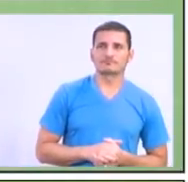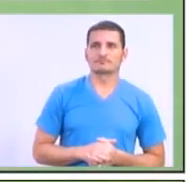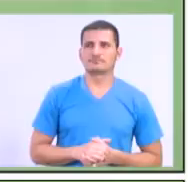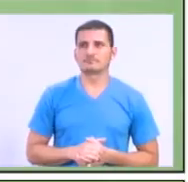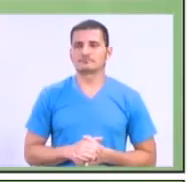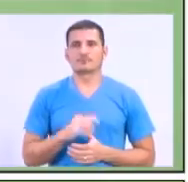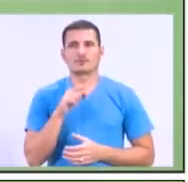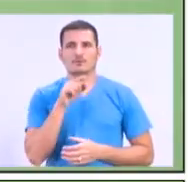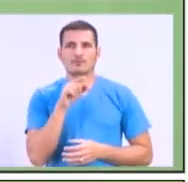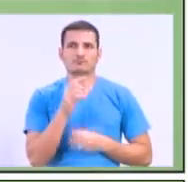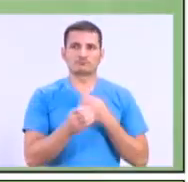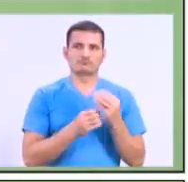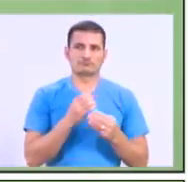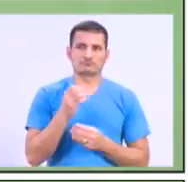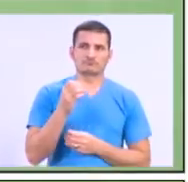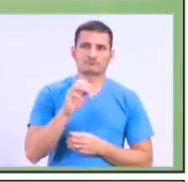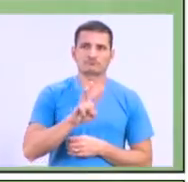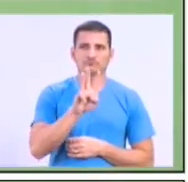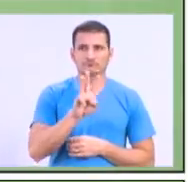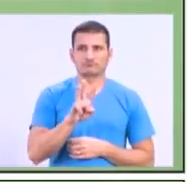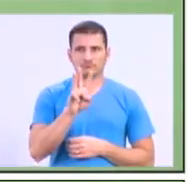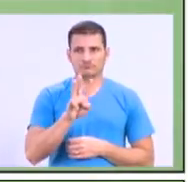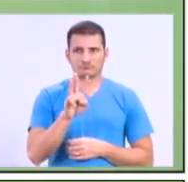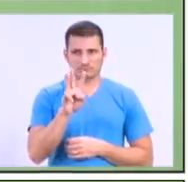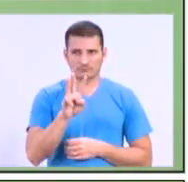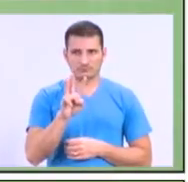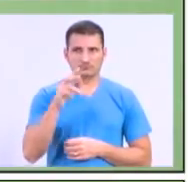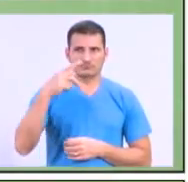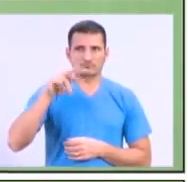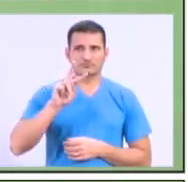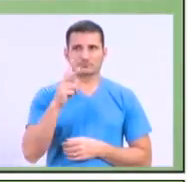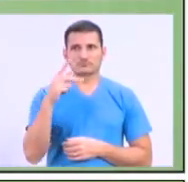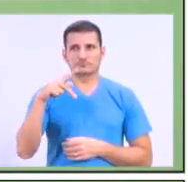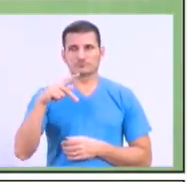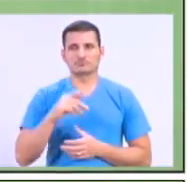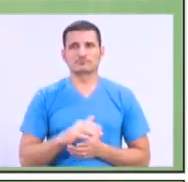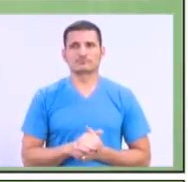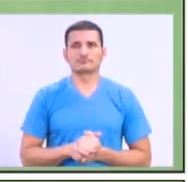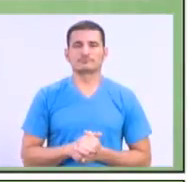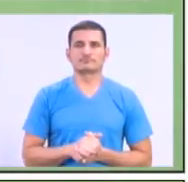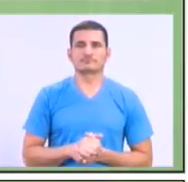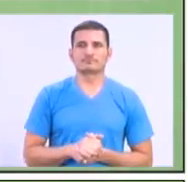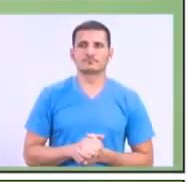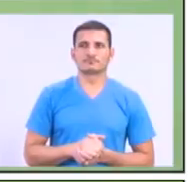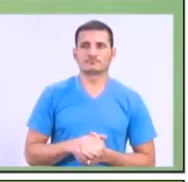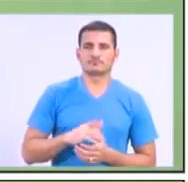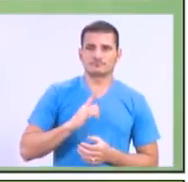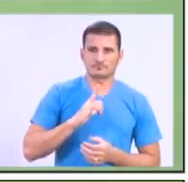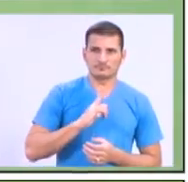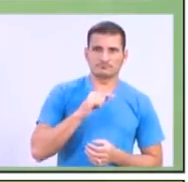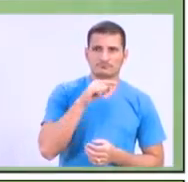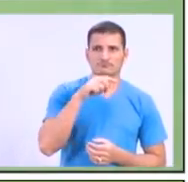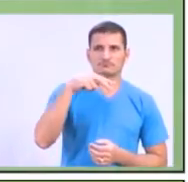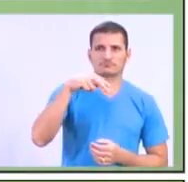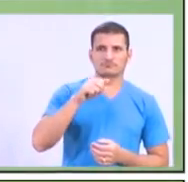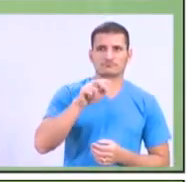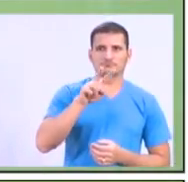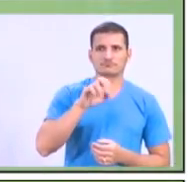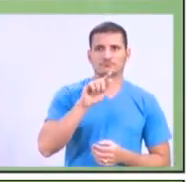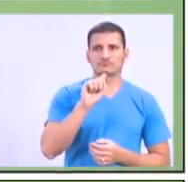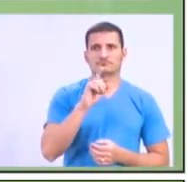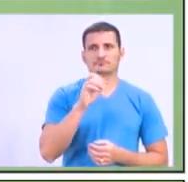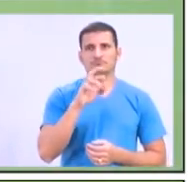o funcionamento de uma página PHP, né? Nós temos o navegador, né, que esse daqui pode ser Firefox,